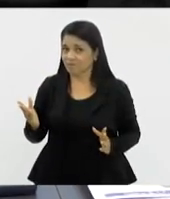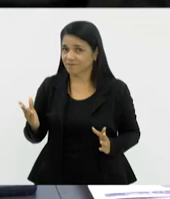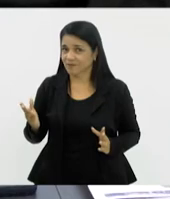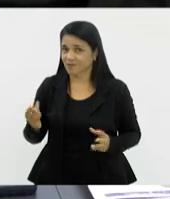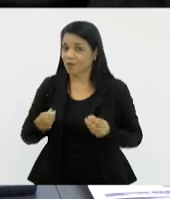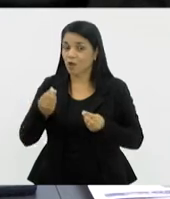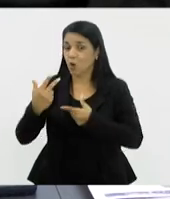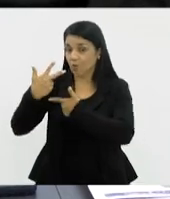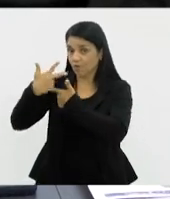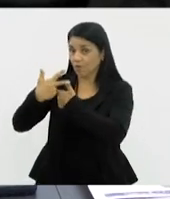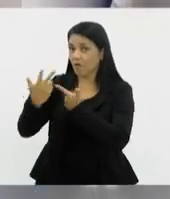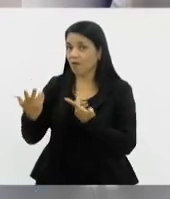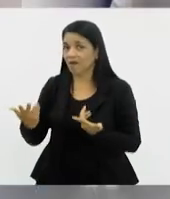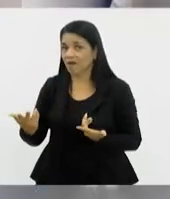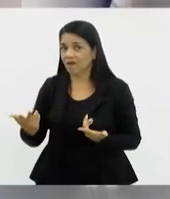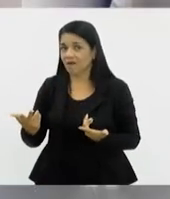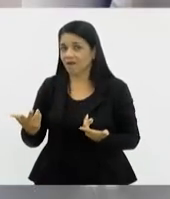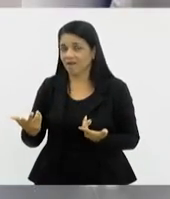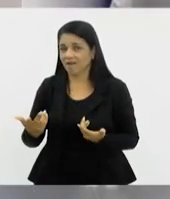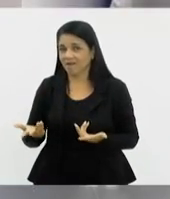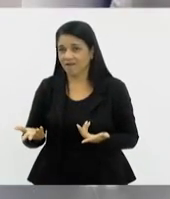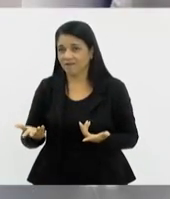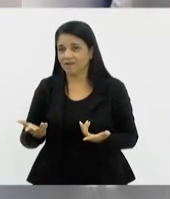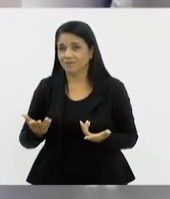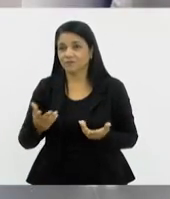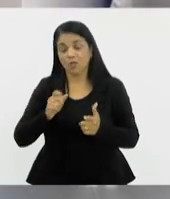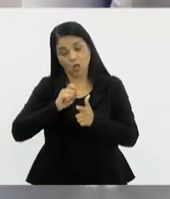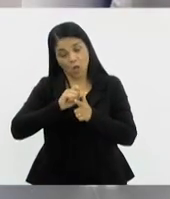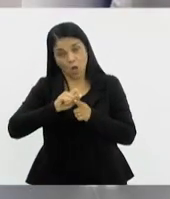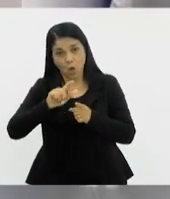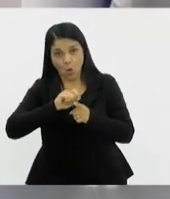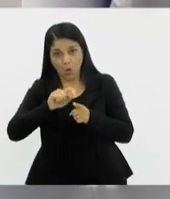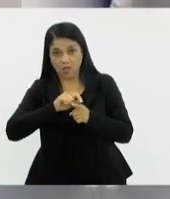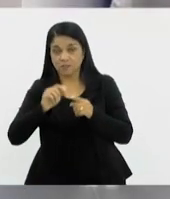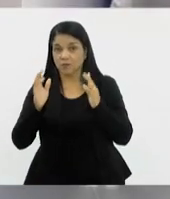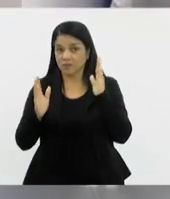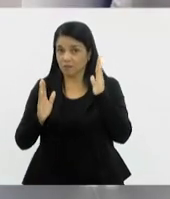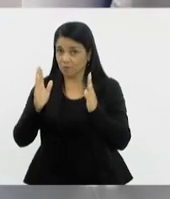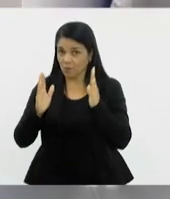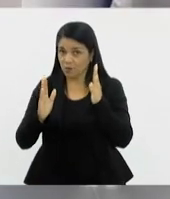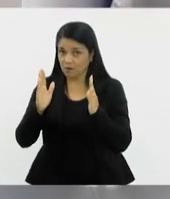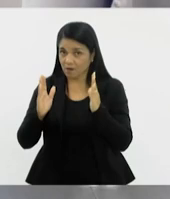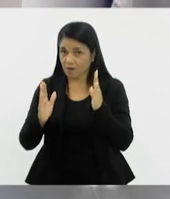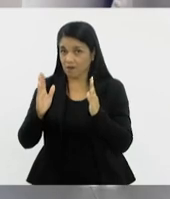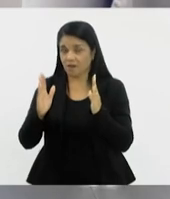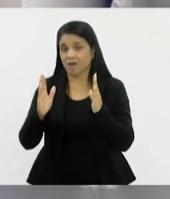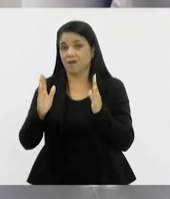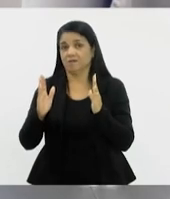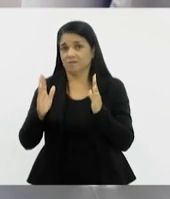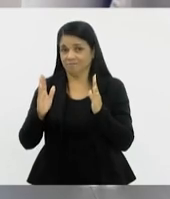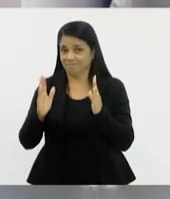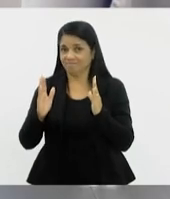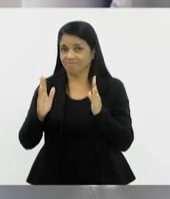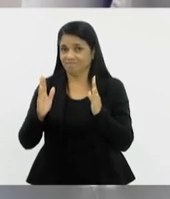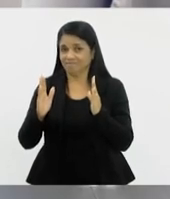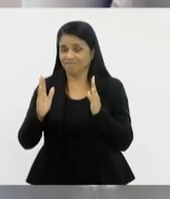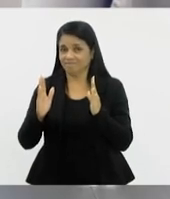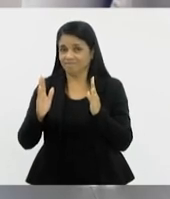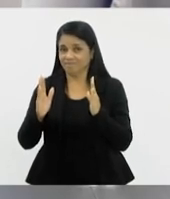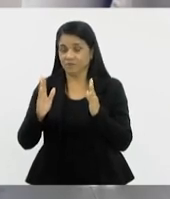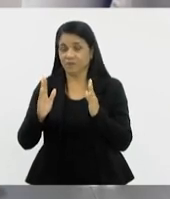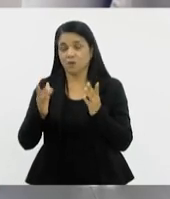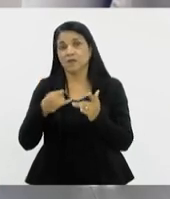Evidentemente, se o autor... Vossa Excelência se refere a... Porque a locação é sempre temporária, mas é temporária de curta duração. Sim, de curta duração, porque um